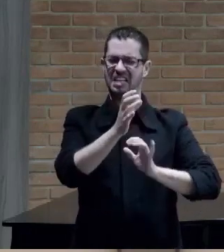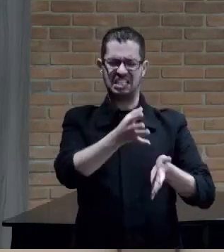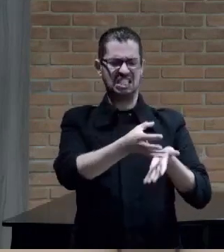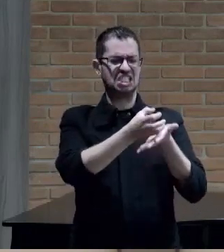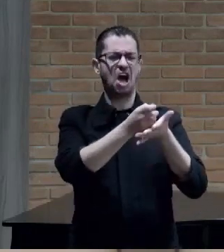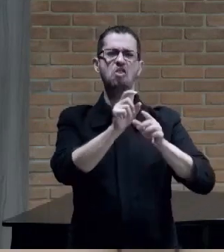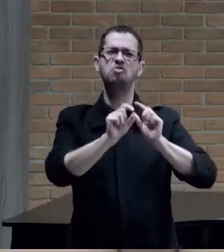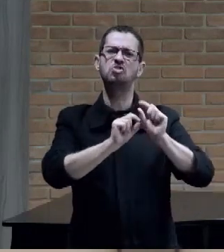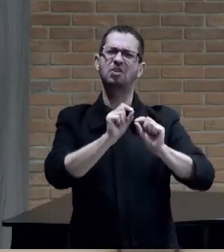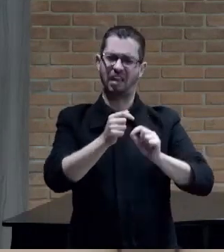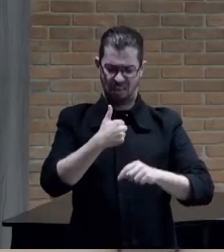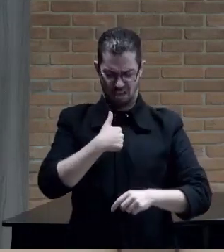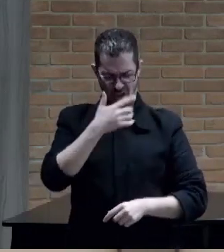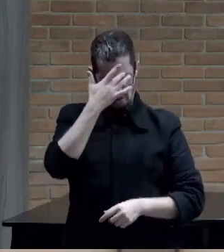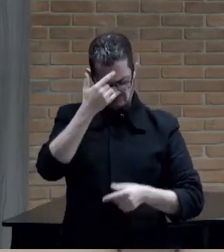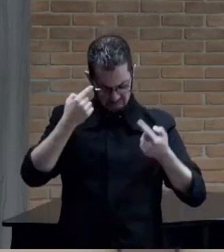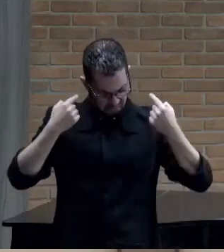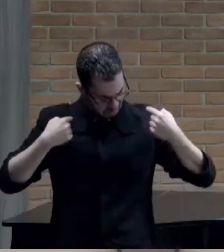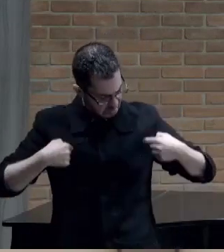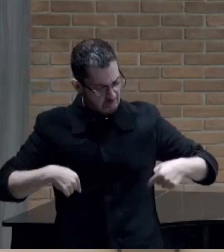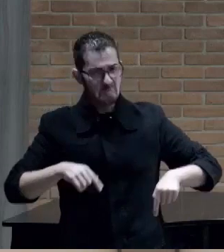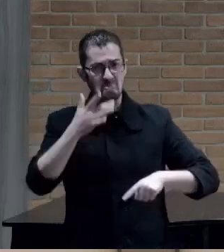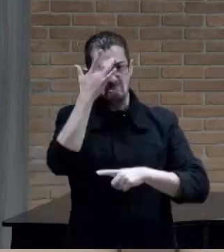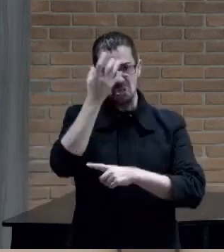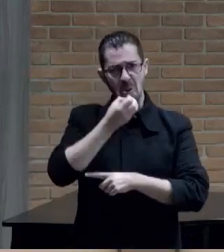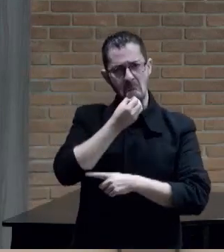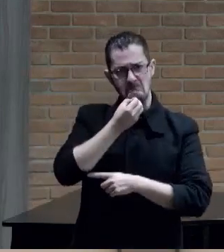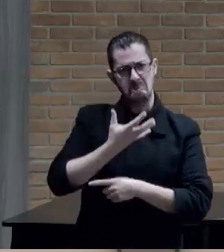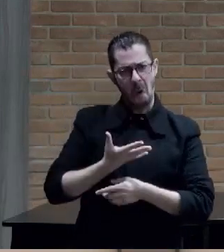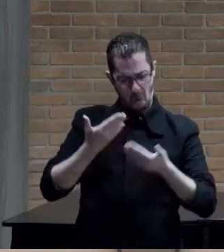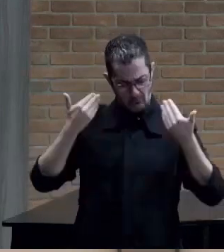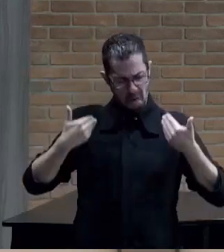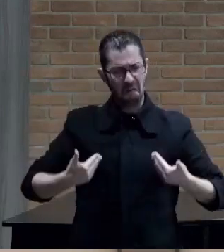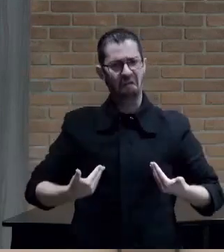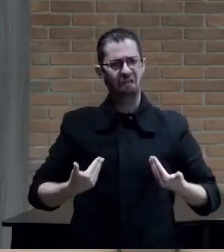sou uma pessoa tão boa. Mas o que Jesus